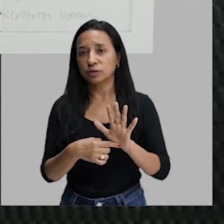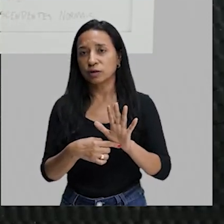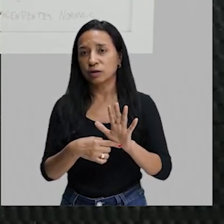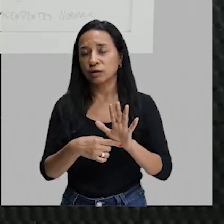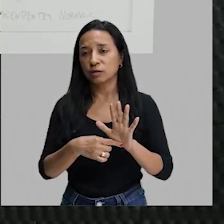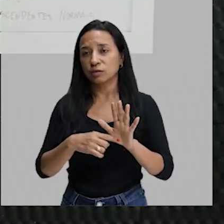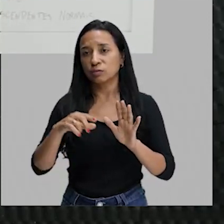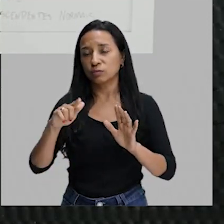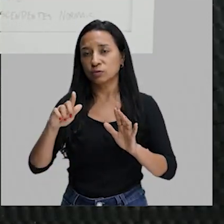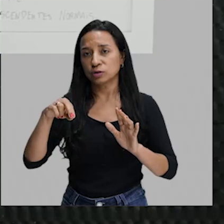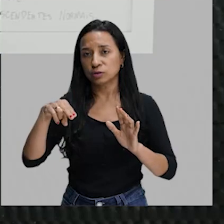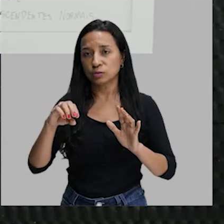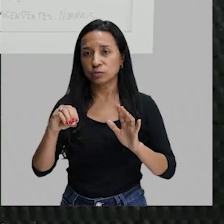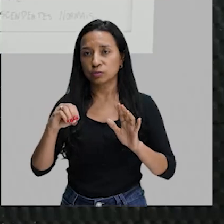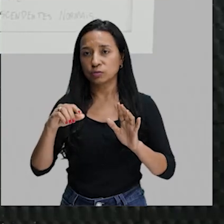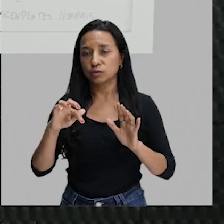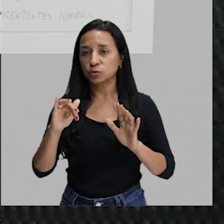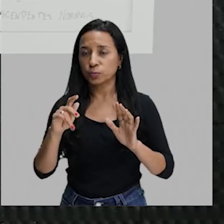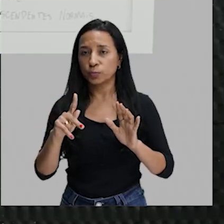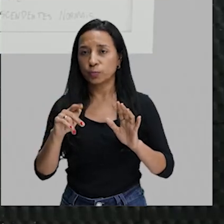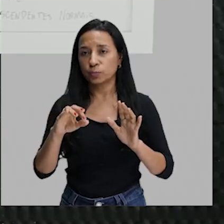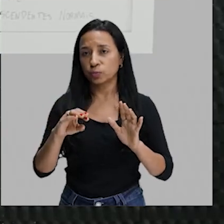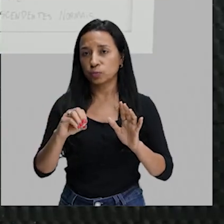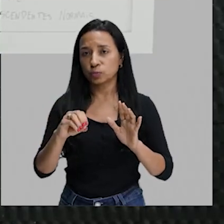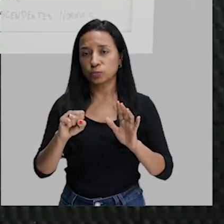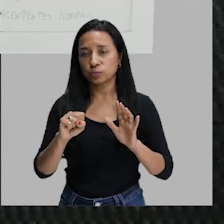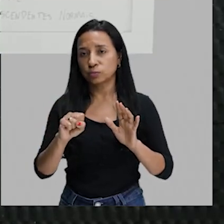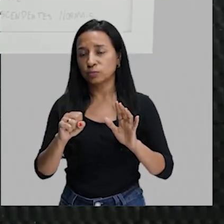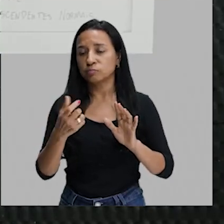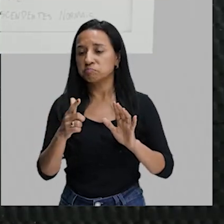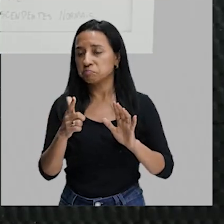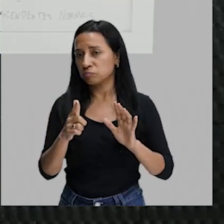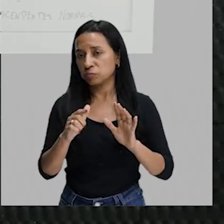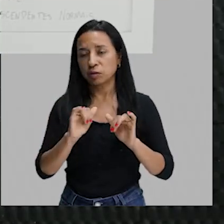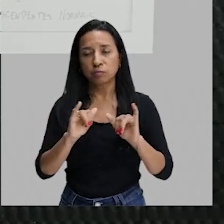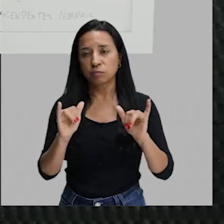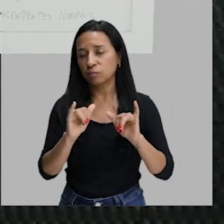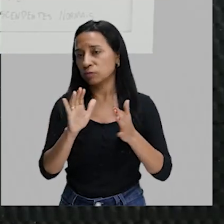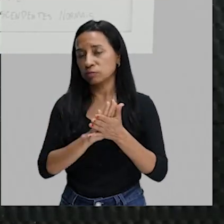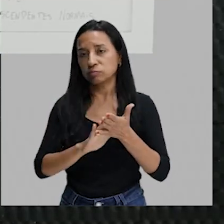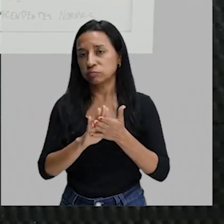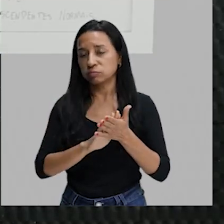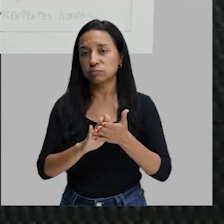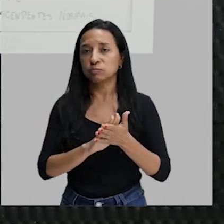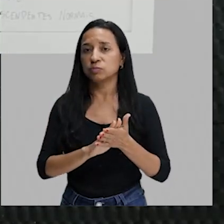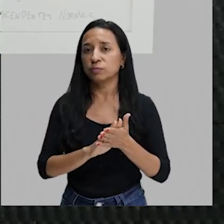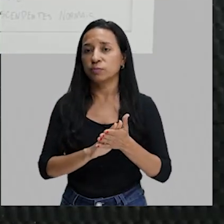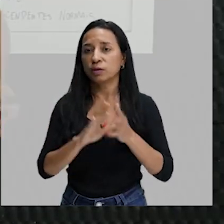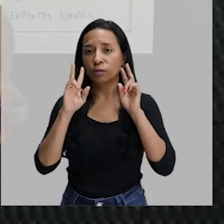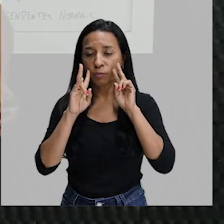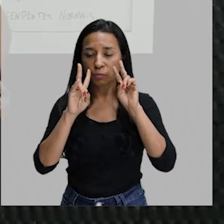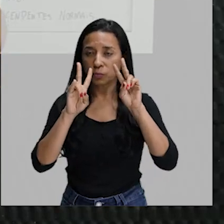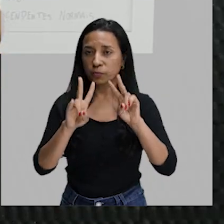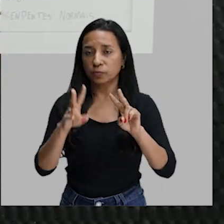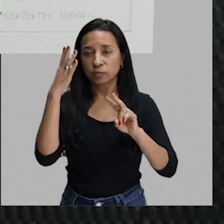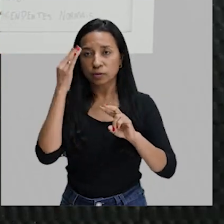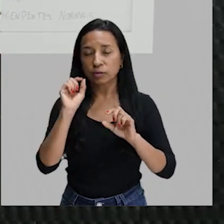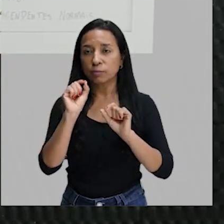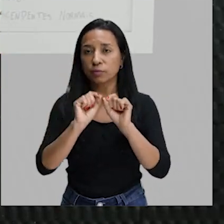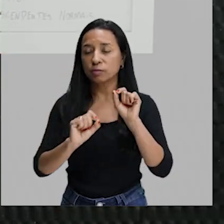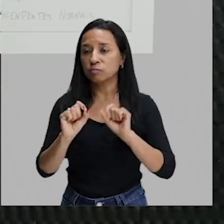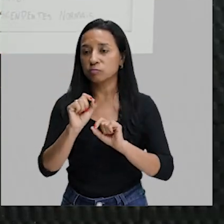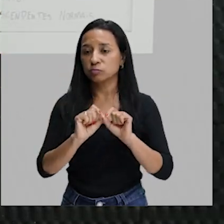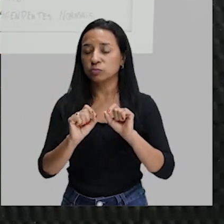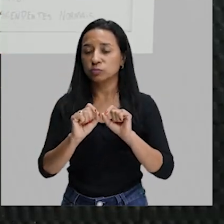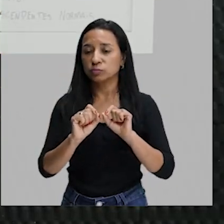genótipos do heredograma abaixo. Ele não deu mais nenhuma informação. Eu vou ter que olhar para esse heredograma e saber